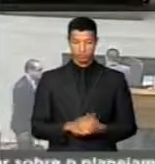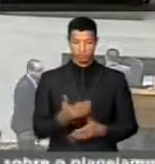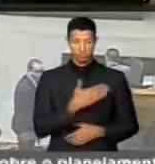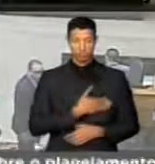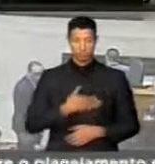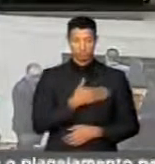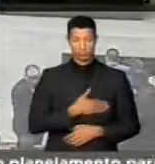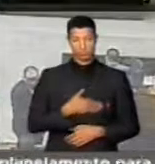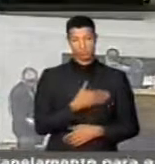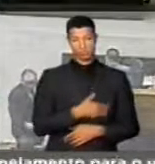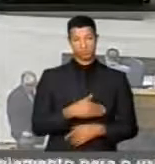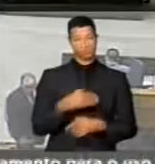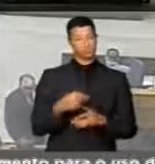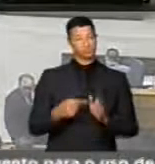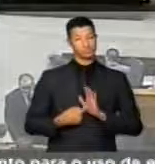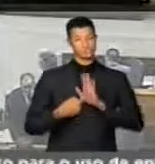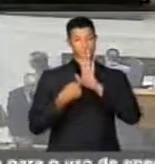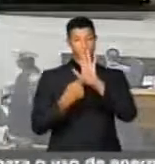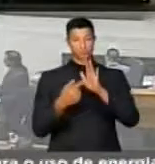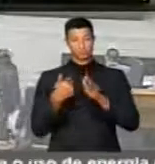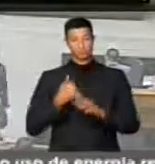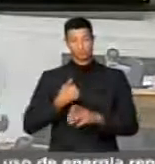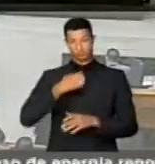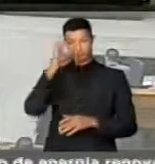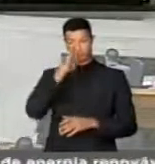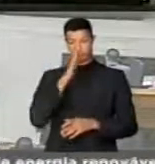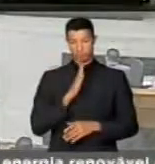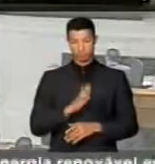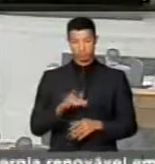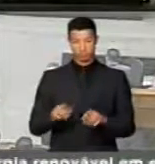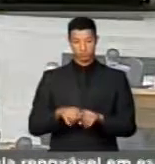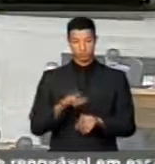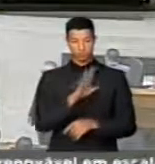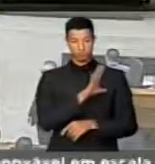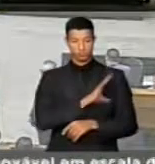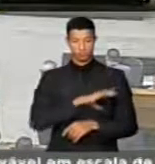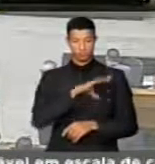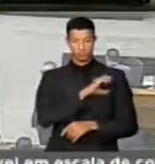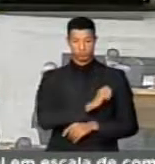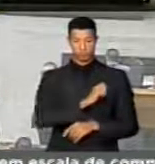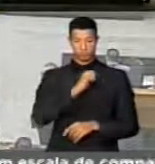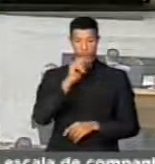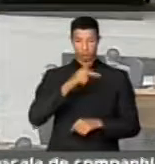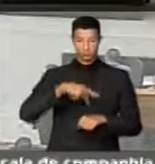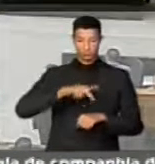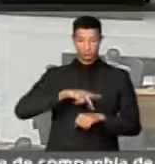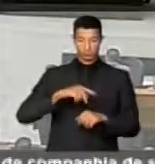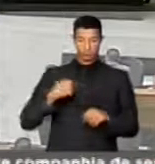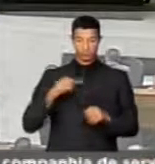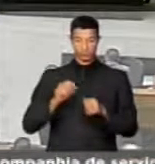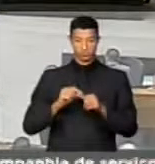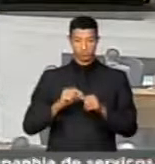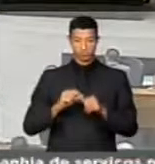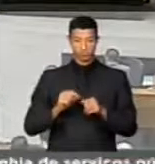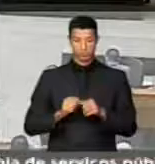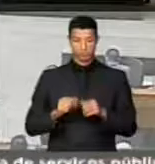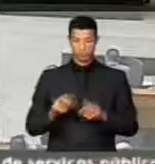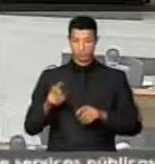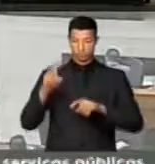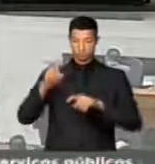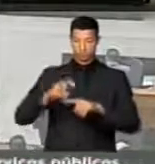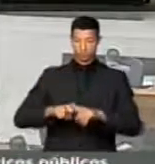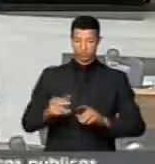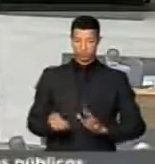gostaria de mencionar que sou brasileira e amo o meu país. Ocupo uma cadeira